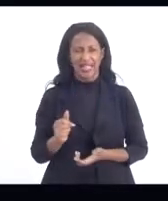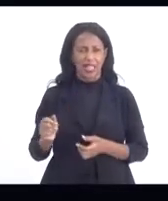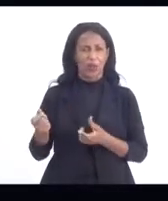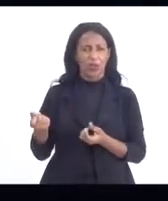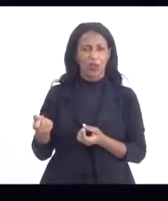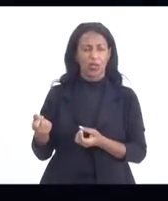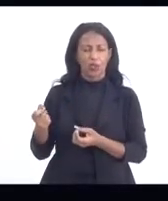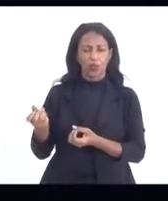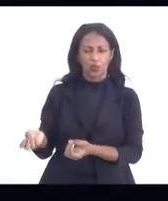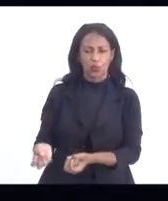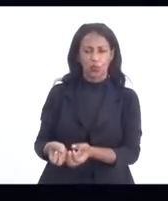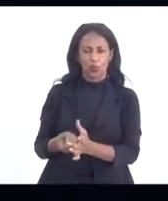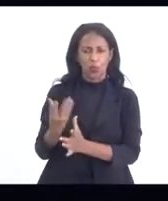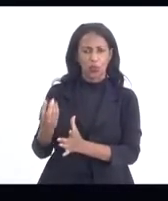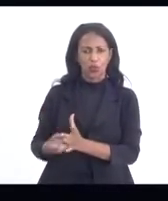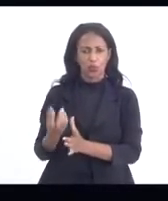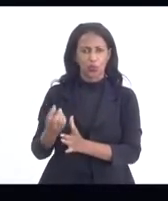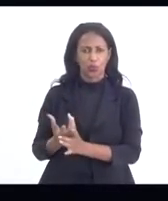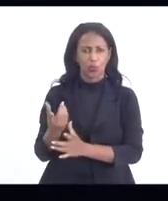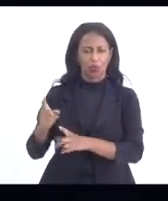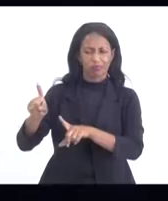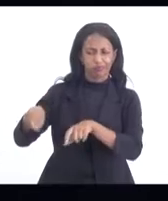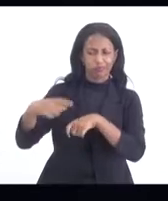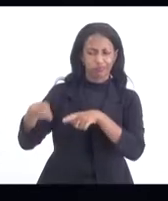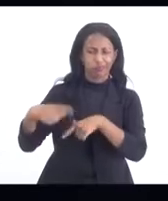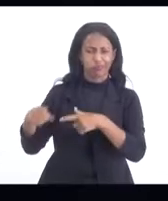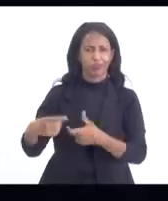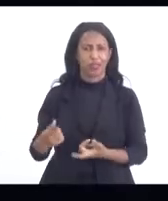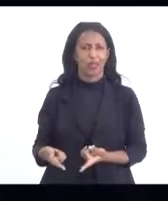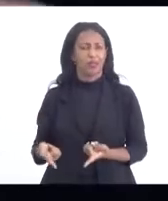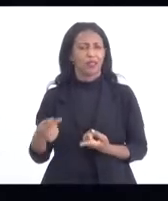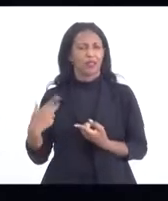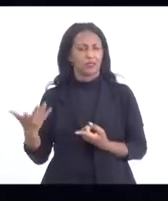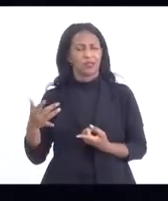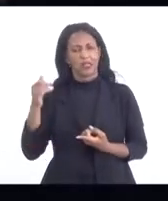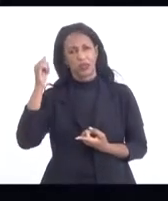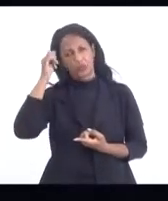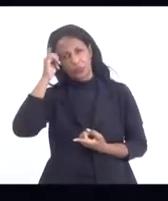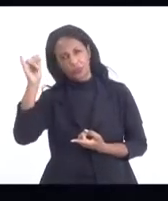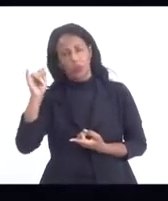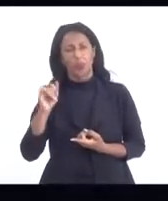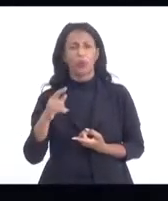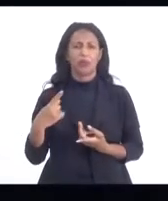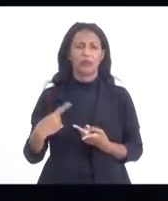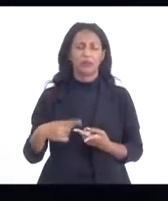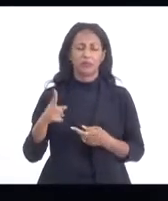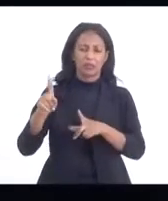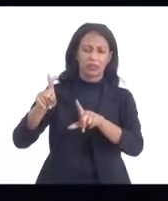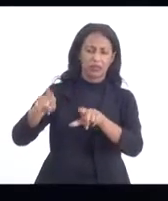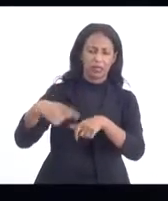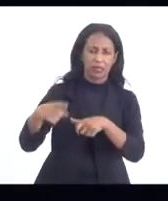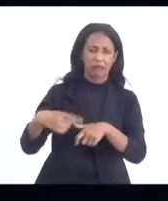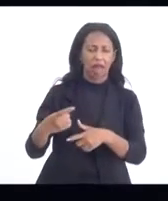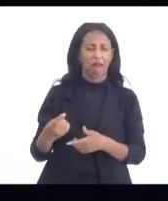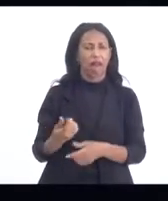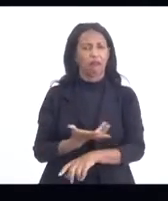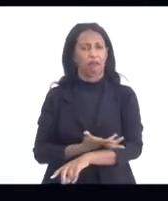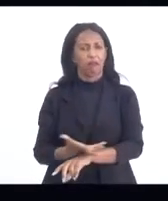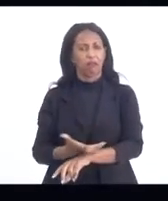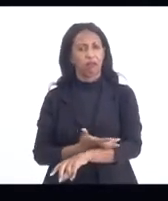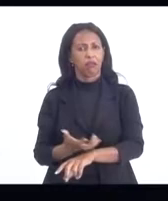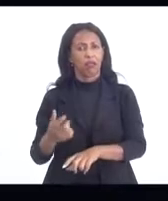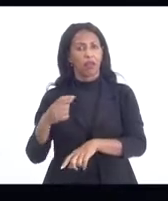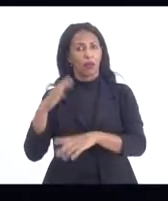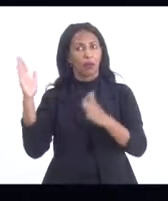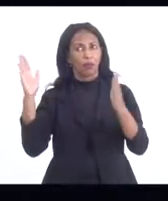produtores rurais, seja pecuários, os pecuaristas, agricultores. Durante o período de